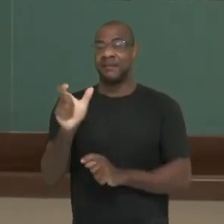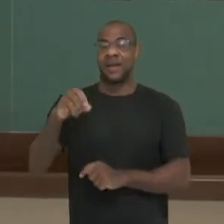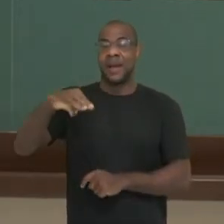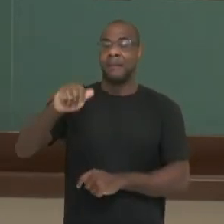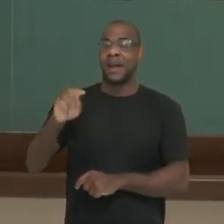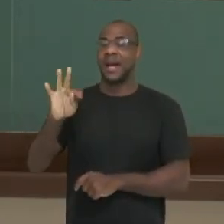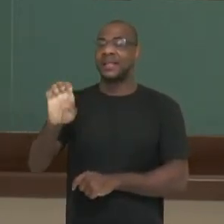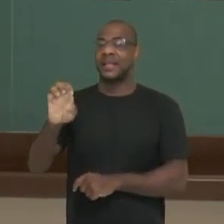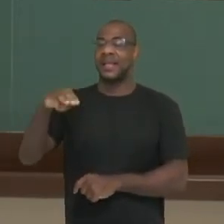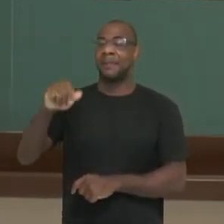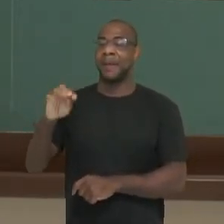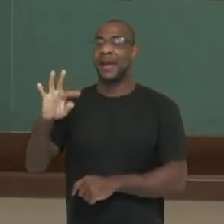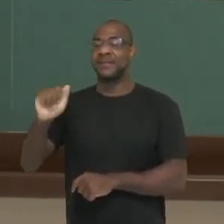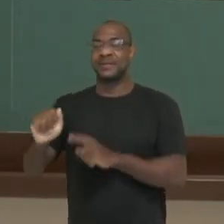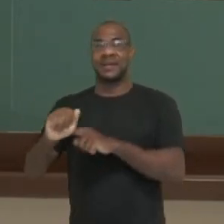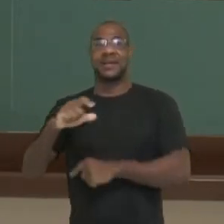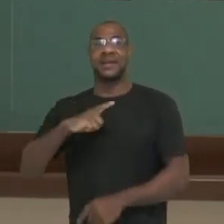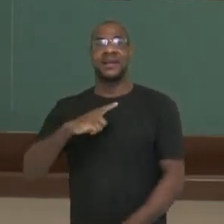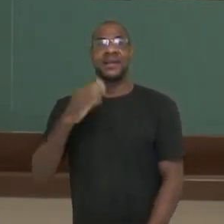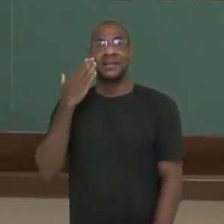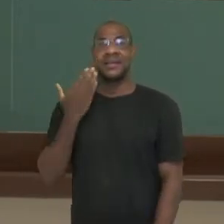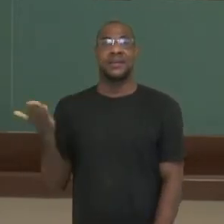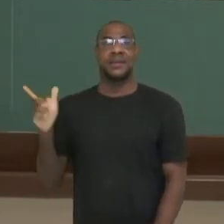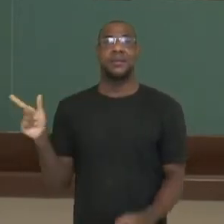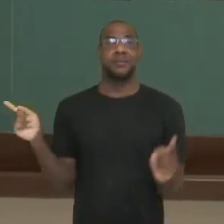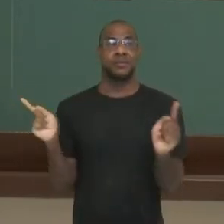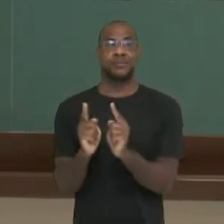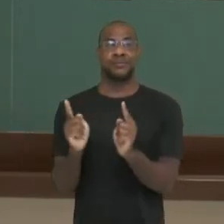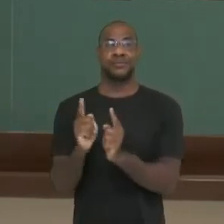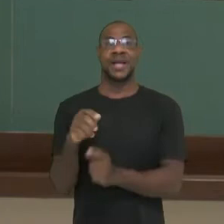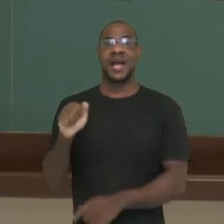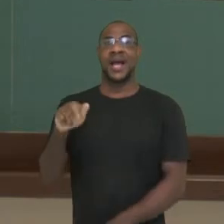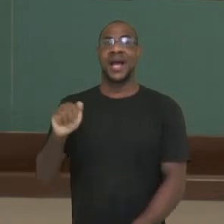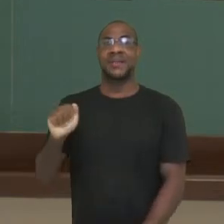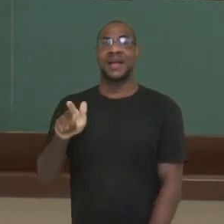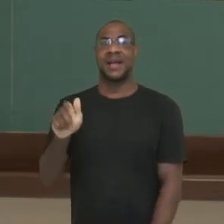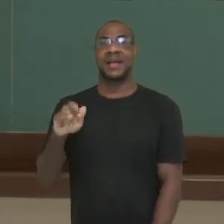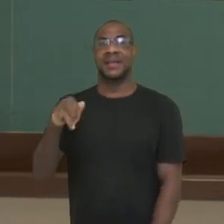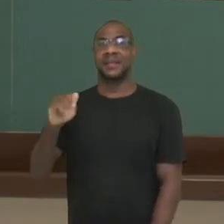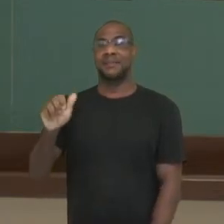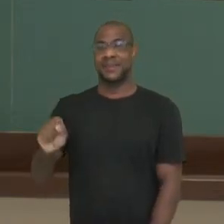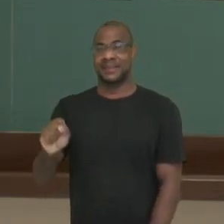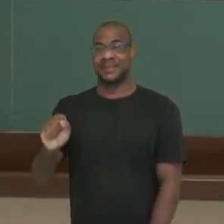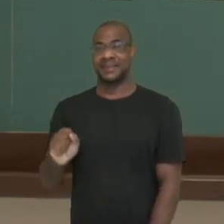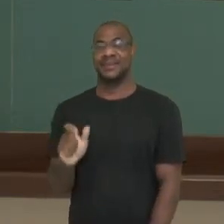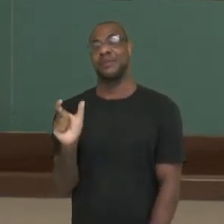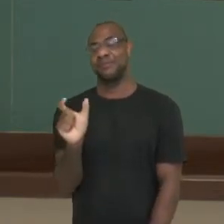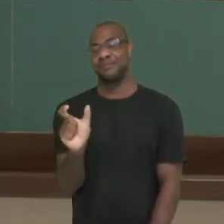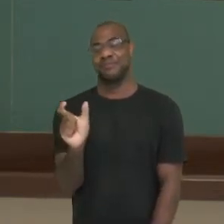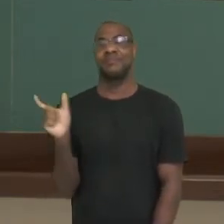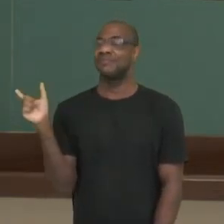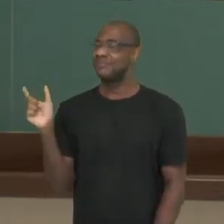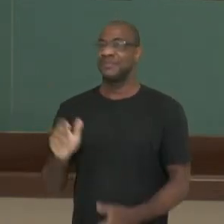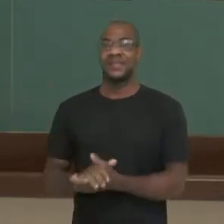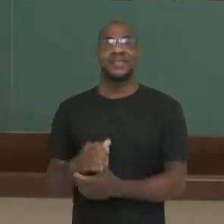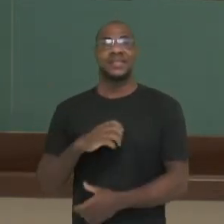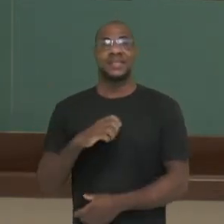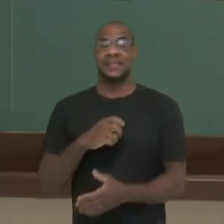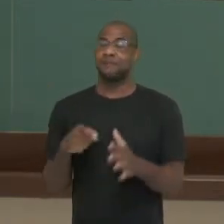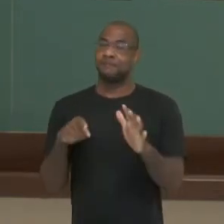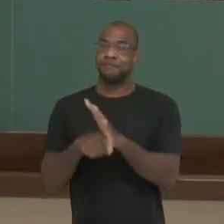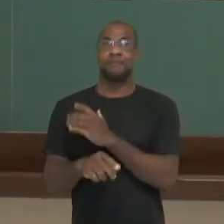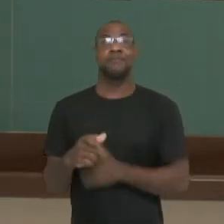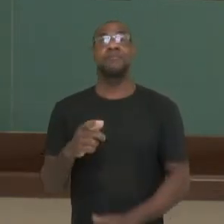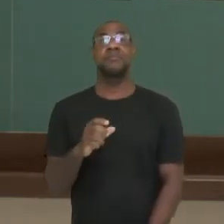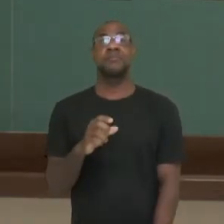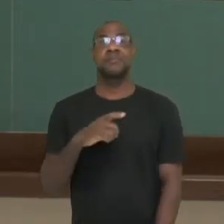eu tenho muito menos anagramas, né? Lembra que se eu permutar, né, o fatorial de 10, eu tenho